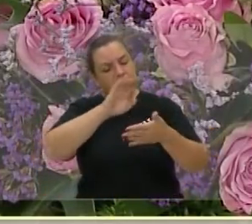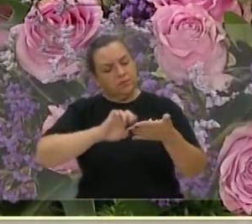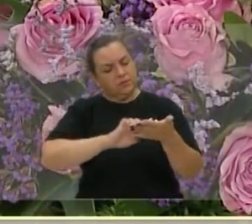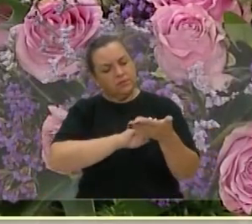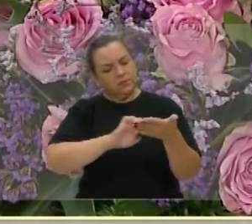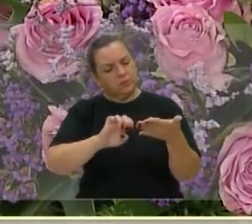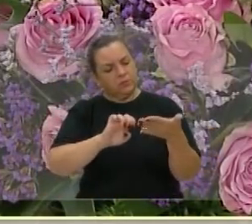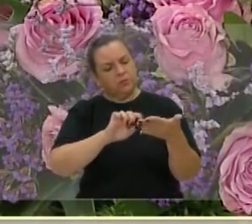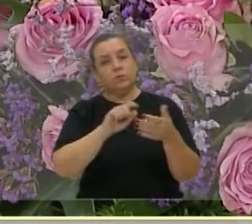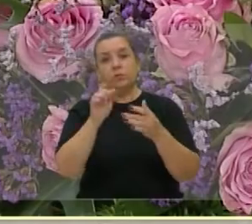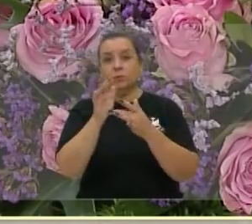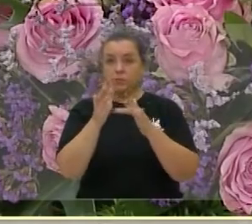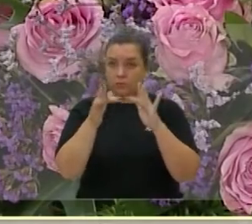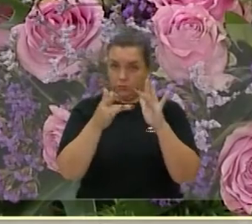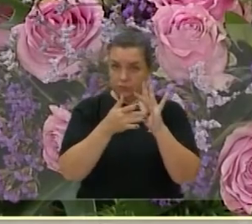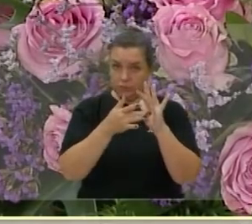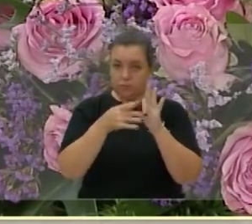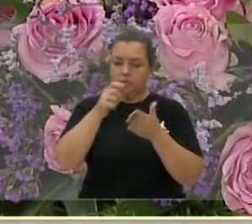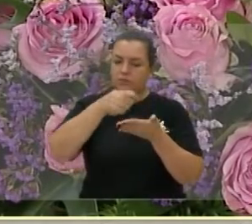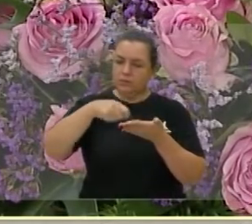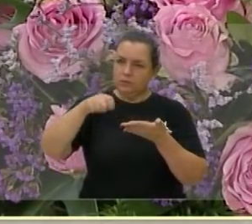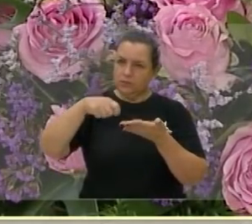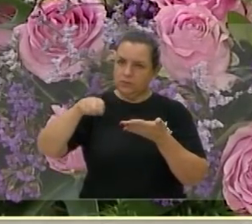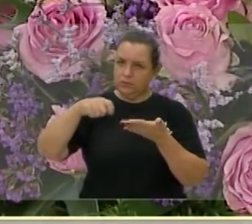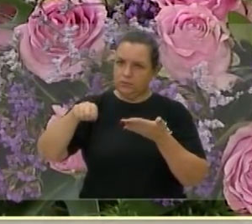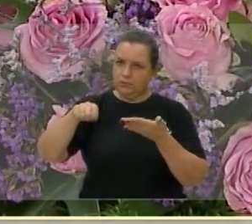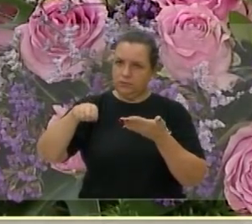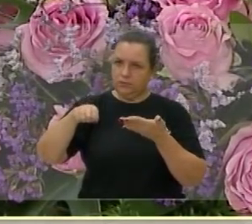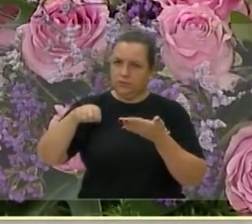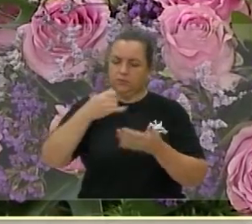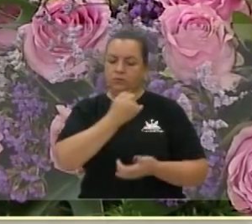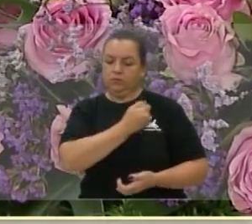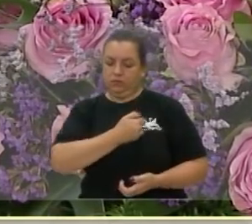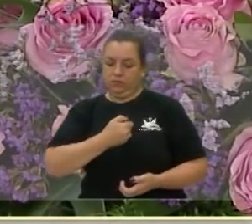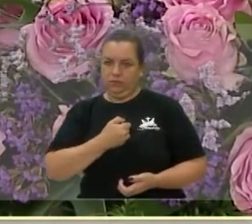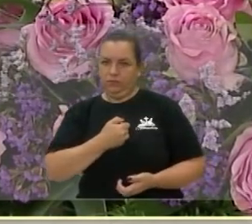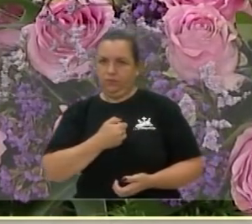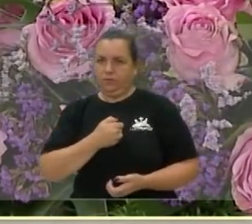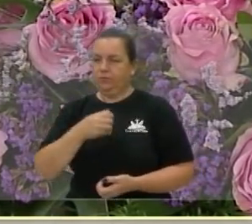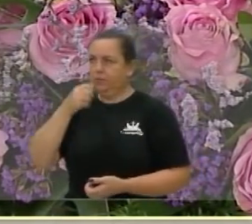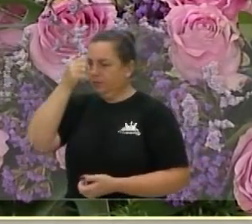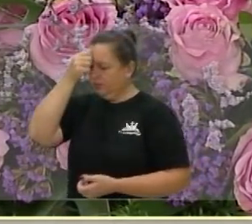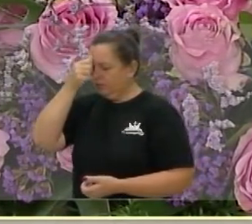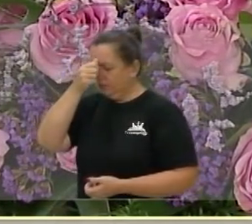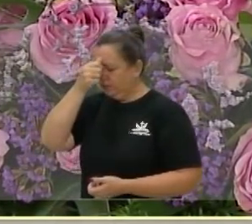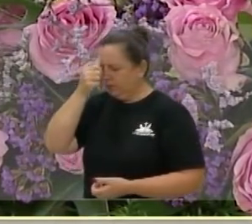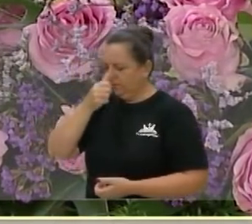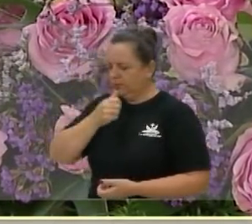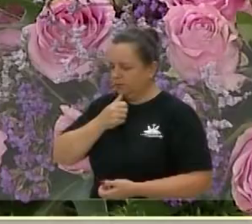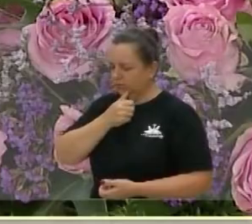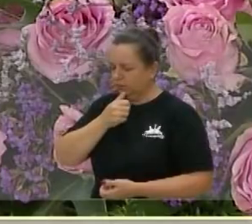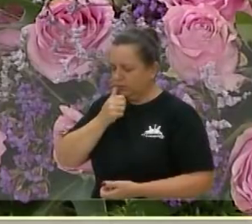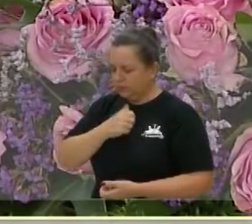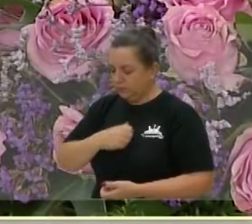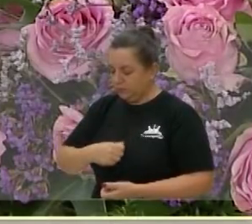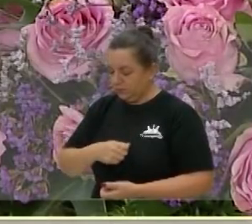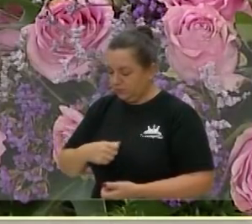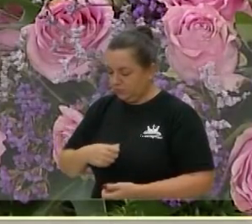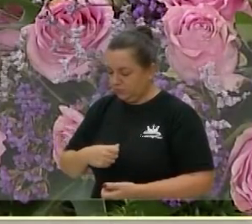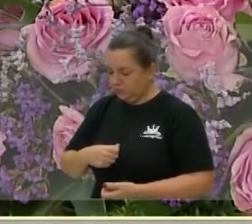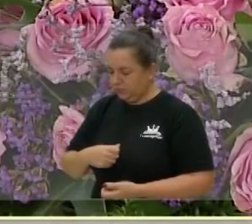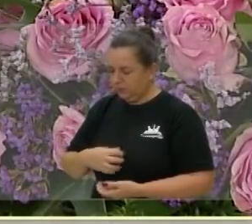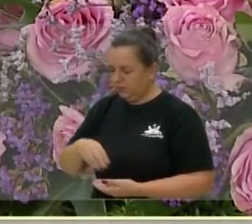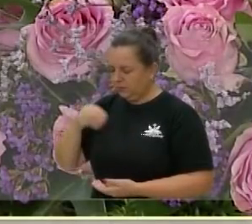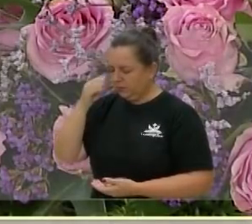Evangelho de Jesus Cristo, segundo João. Glória a vós, Senhor. Naquele